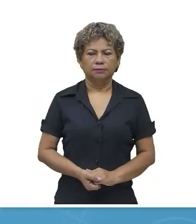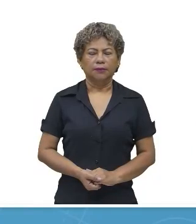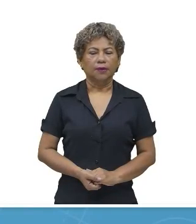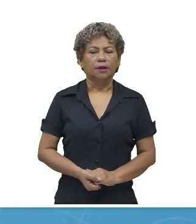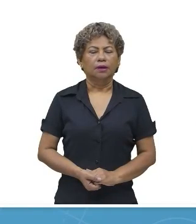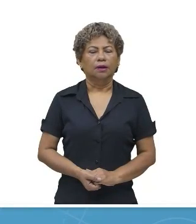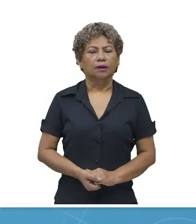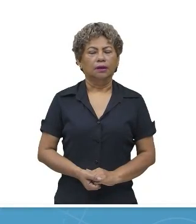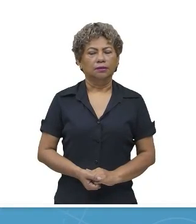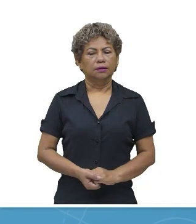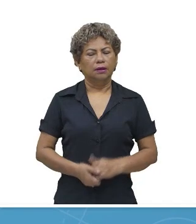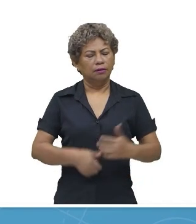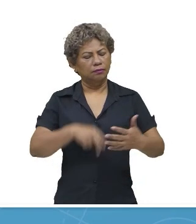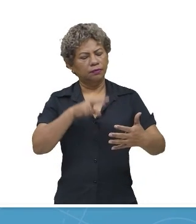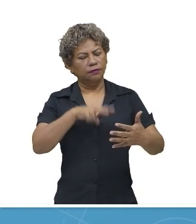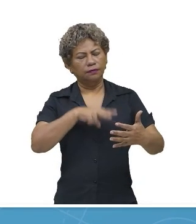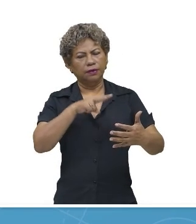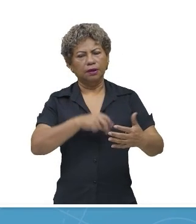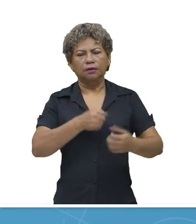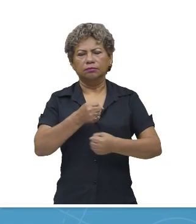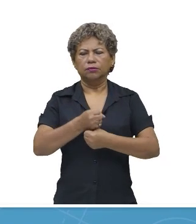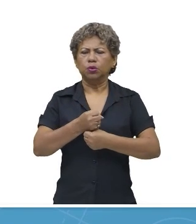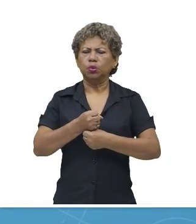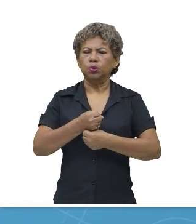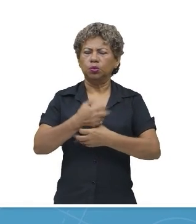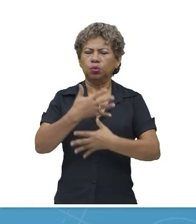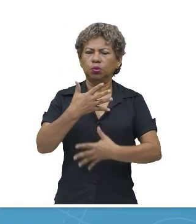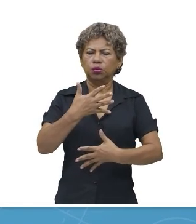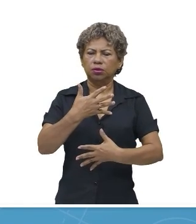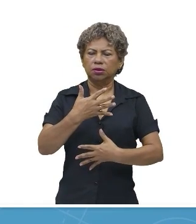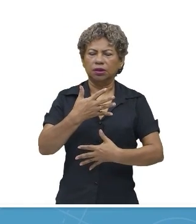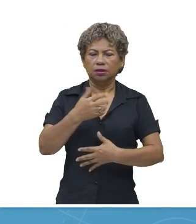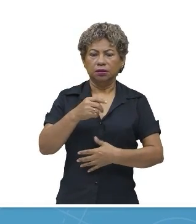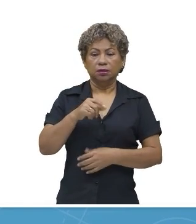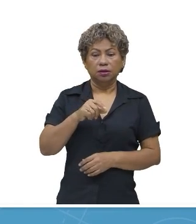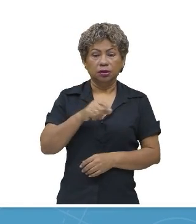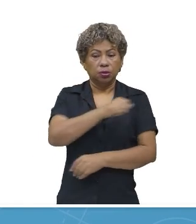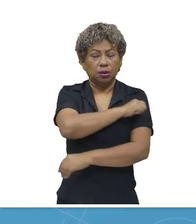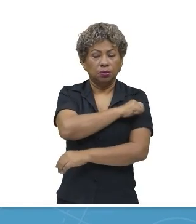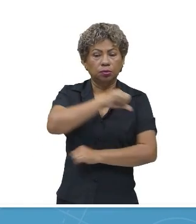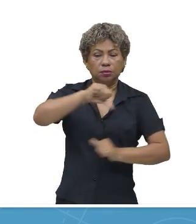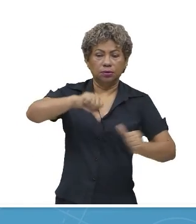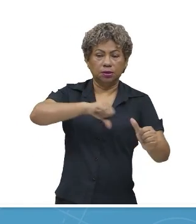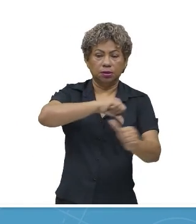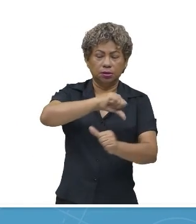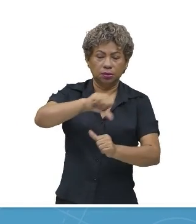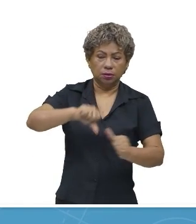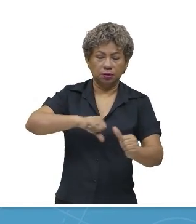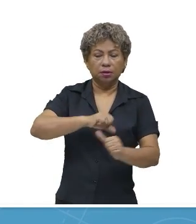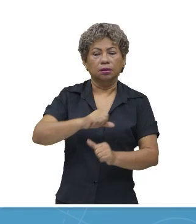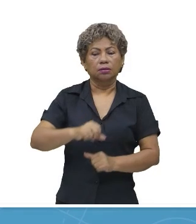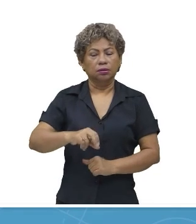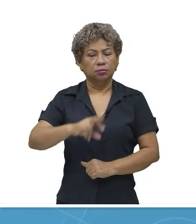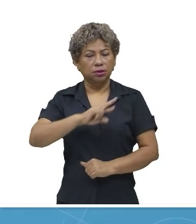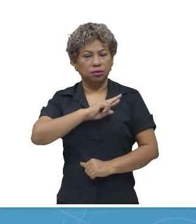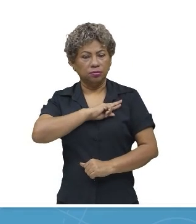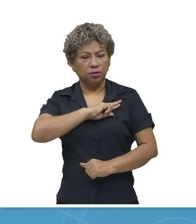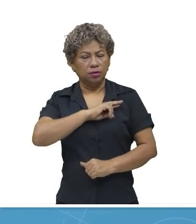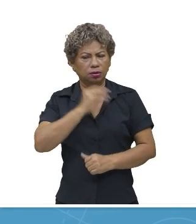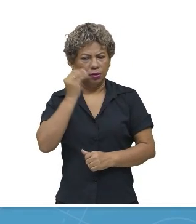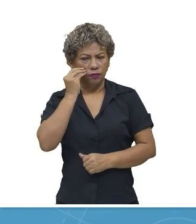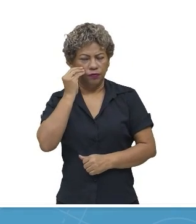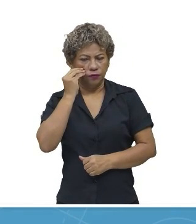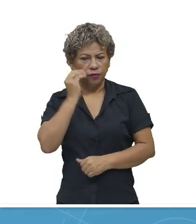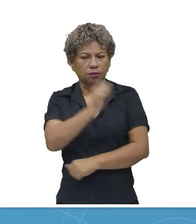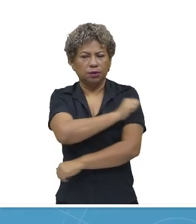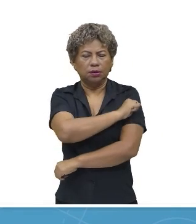Voltando, eu estava vendo aqui no chat que algumas pessoas estão mudando, né, suas respostas. Será que refizeram o cálculo? Eu vi que o João Pedro respondeu